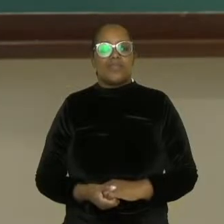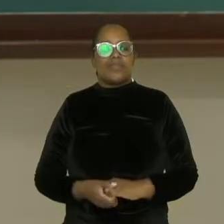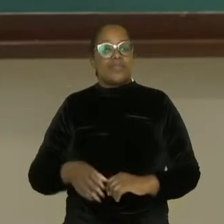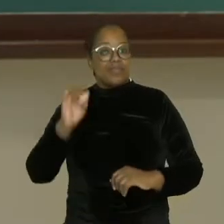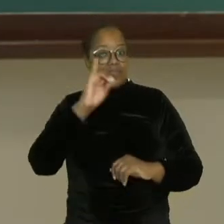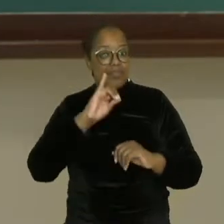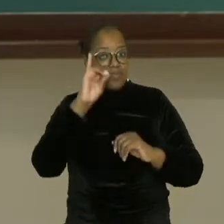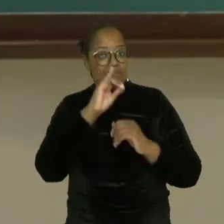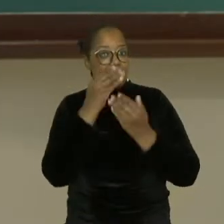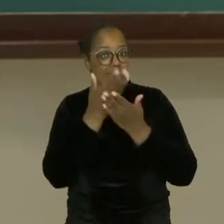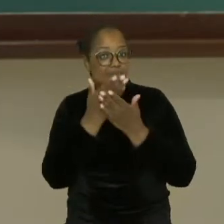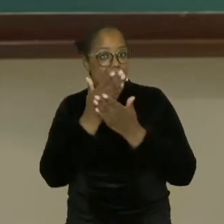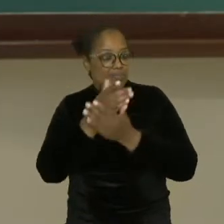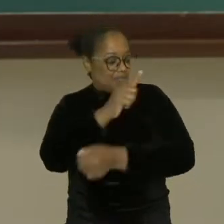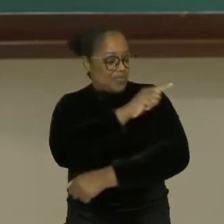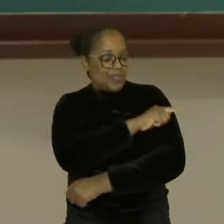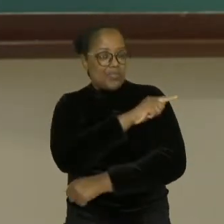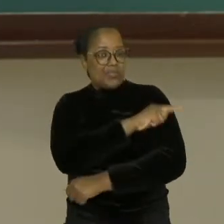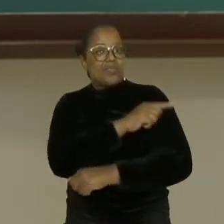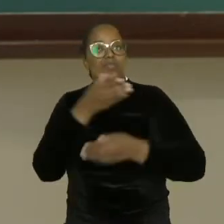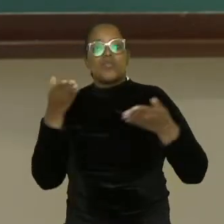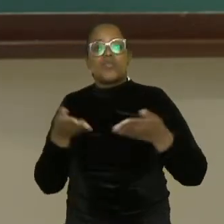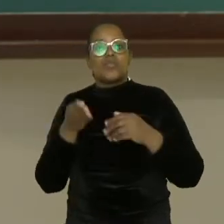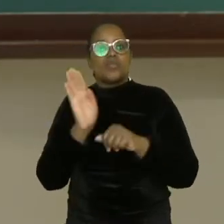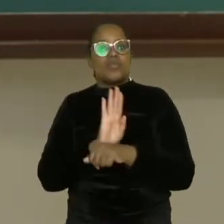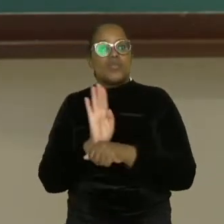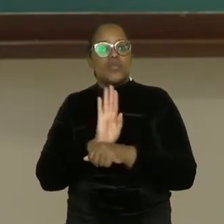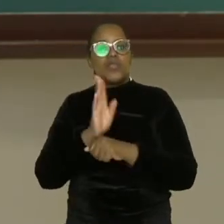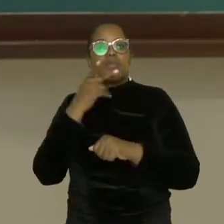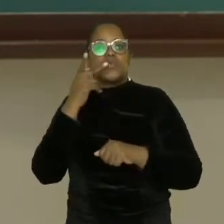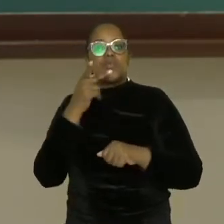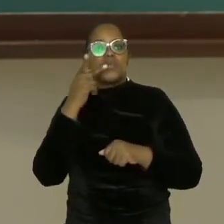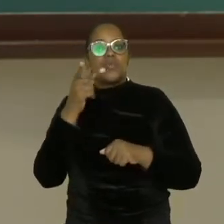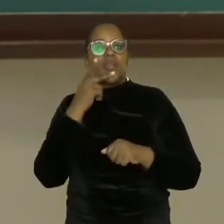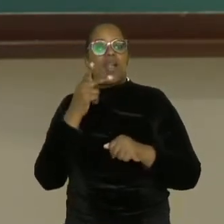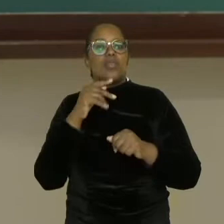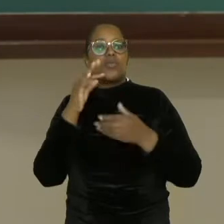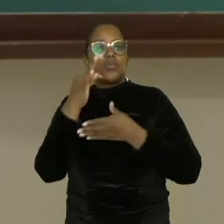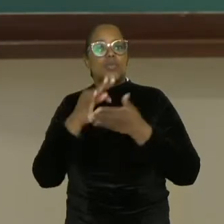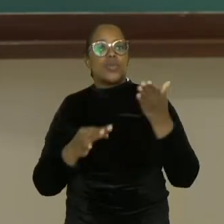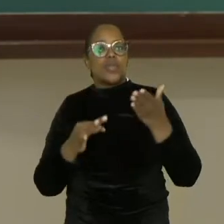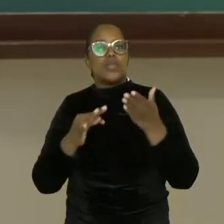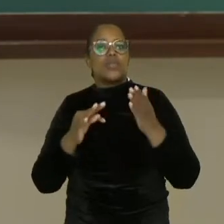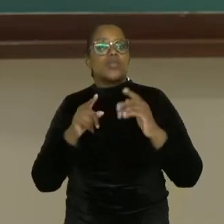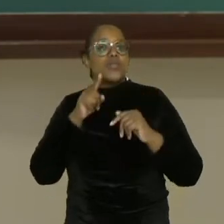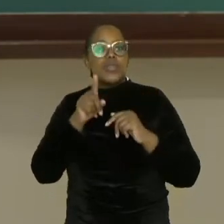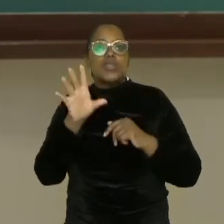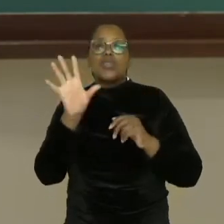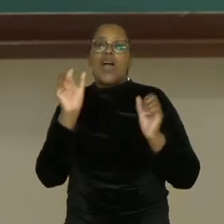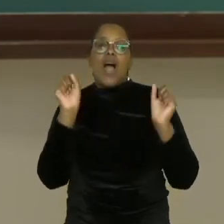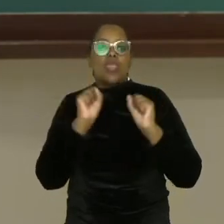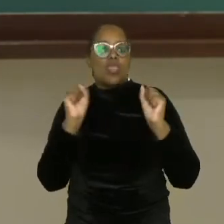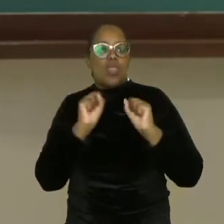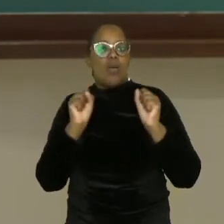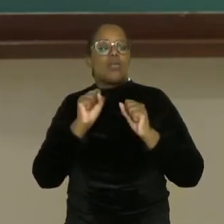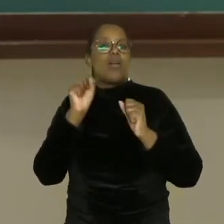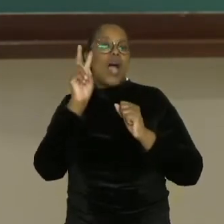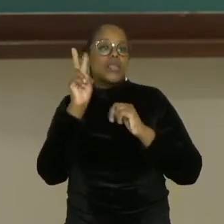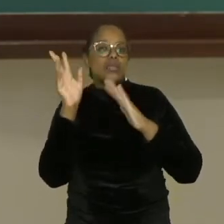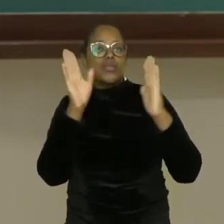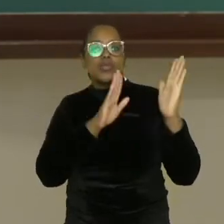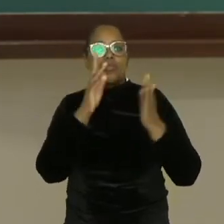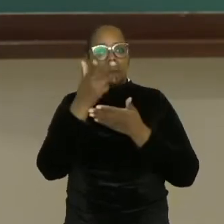Olá, estudantes do 7º ano. Neste vídeo vamos falar sobre um gênero textual que vocês adoram, as histórias em